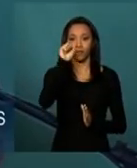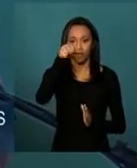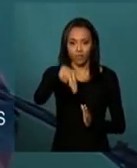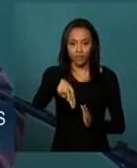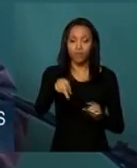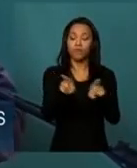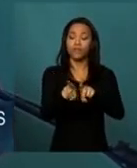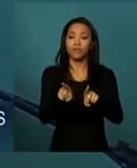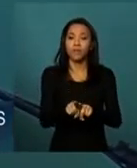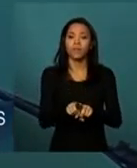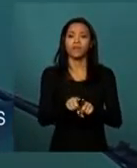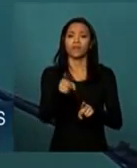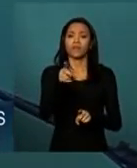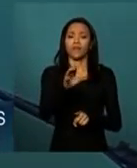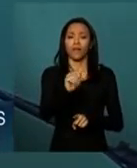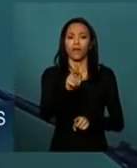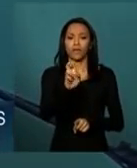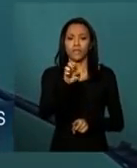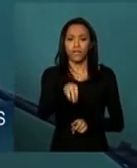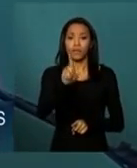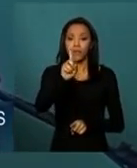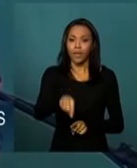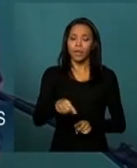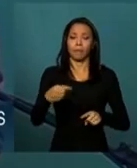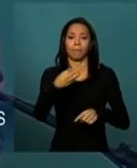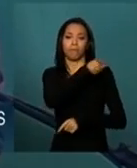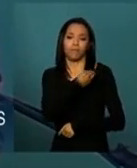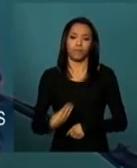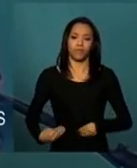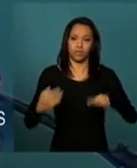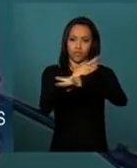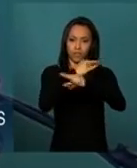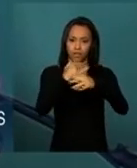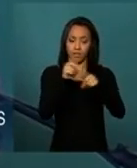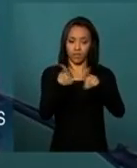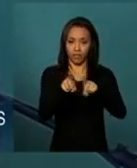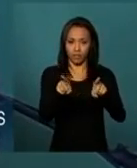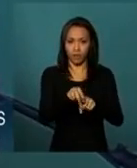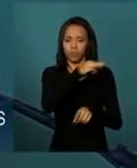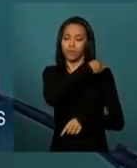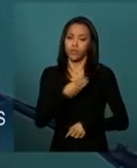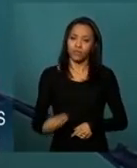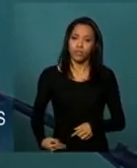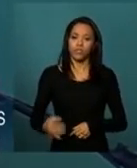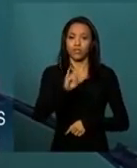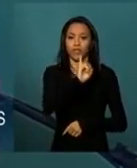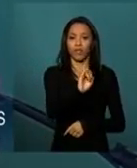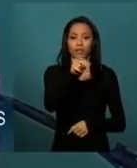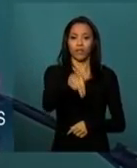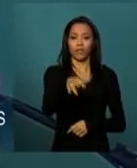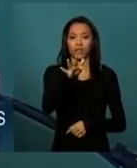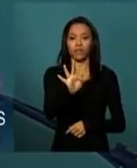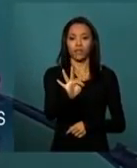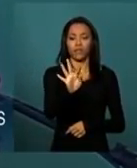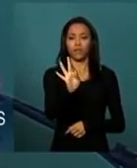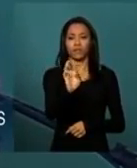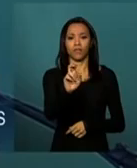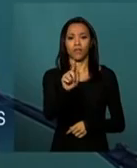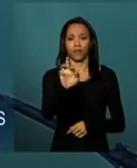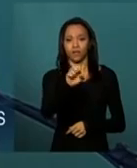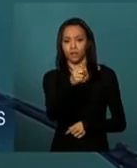ministro Agnaldo Ribeiro, ministro das Cidades, ministro da Integração Nacional Francisco Teixeira. Queria